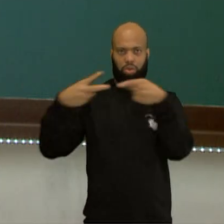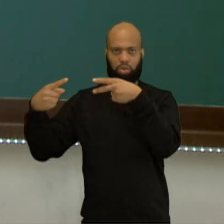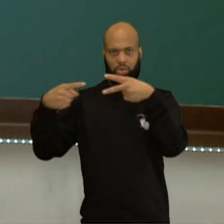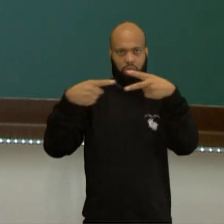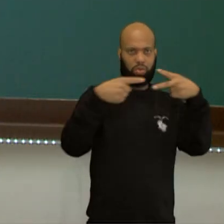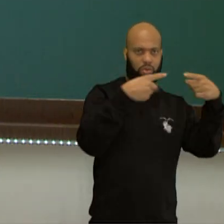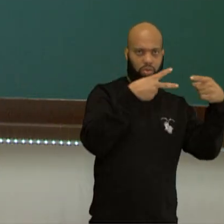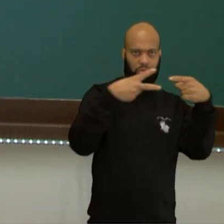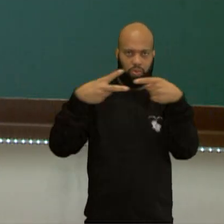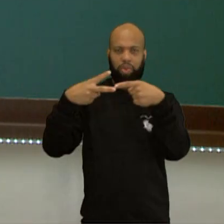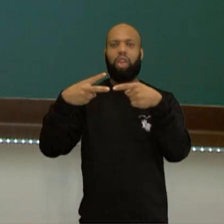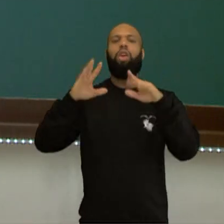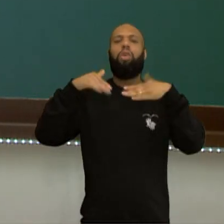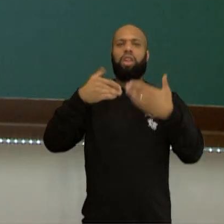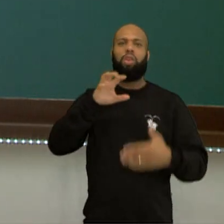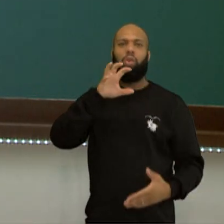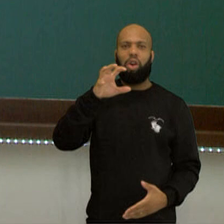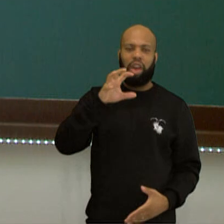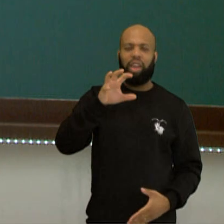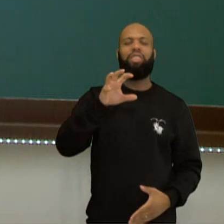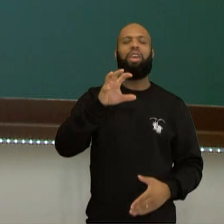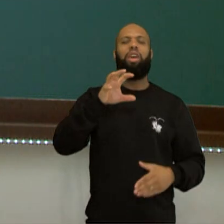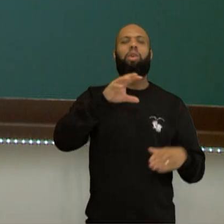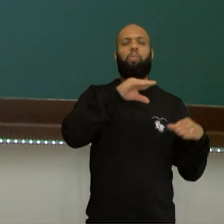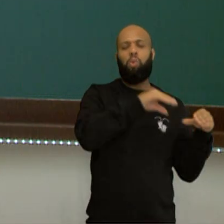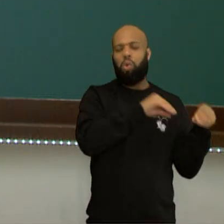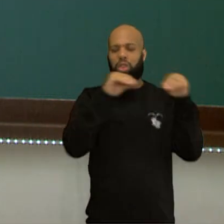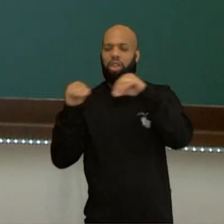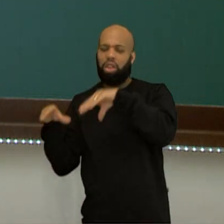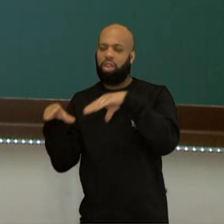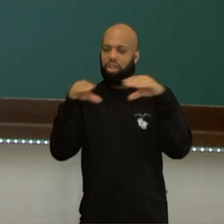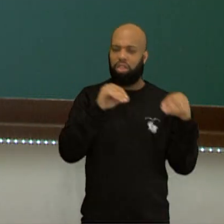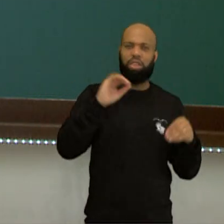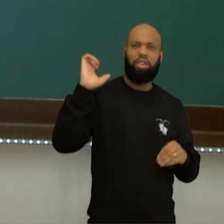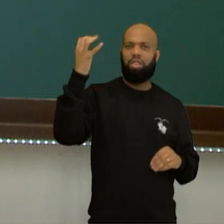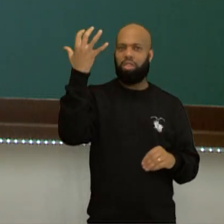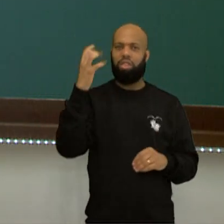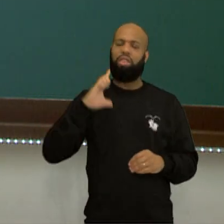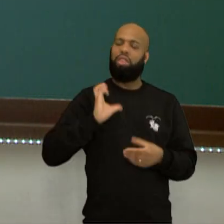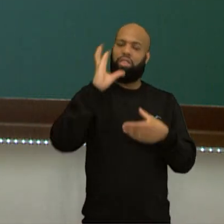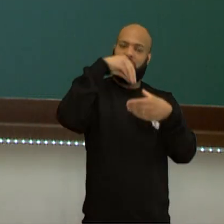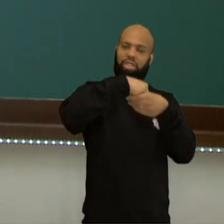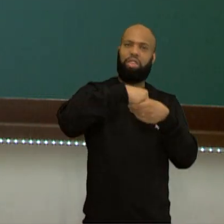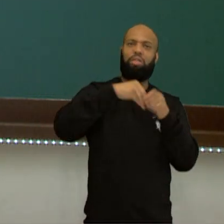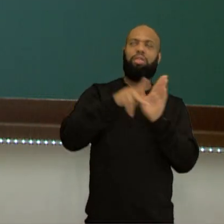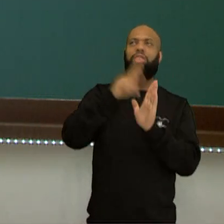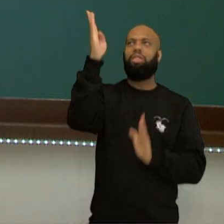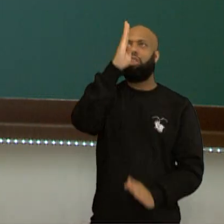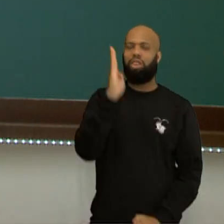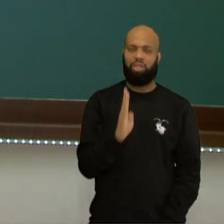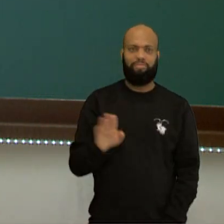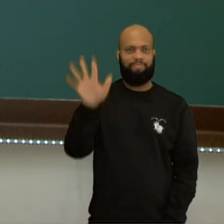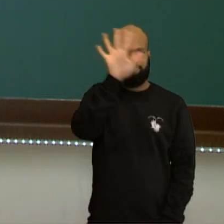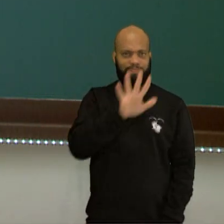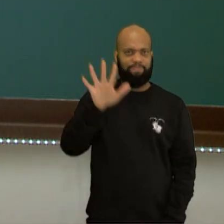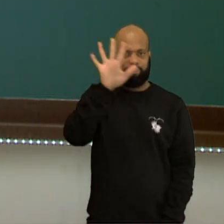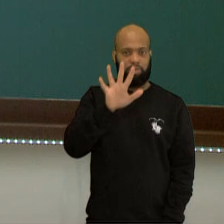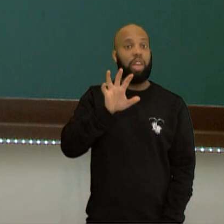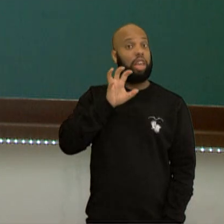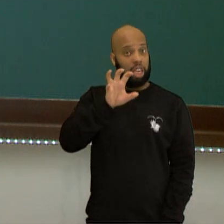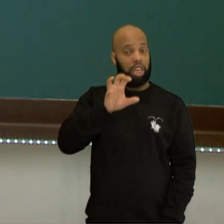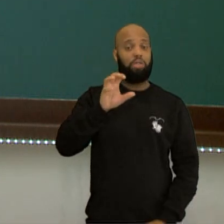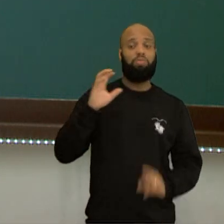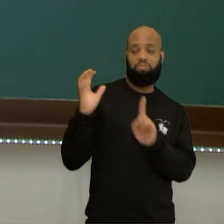população se deu no território brasileiro ao longo da história e como tudo isso modificou as características